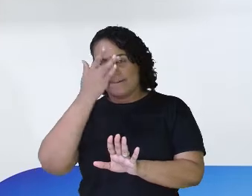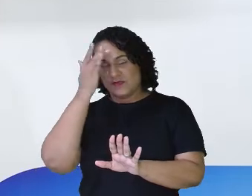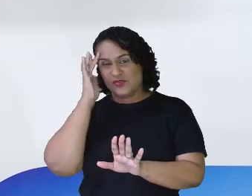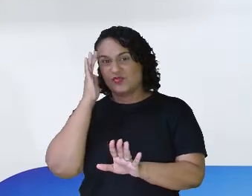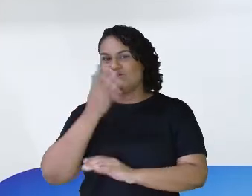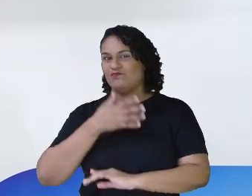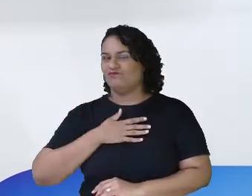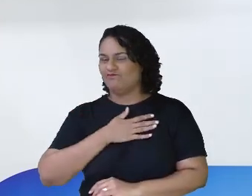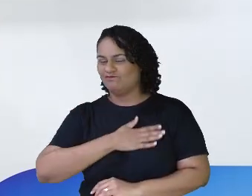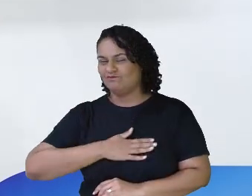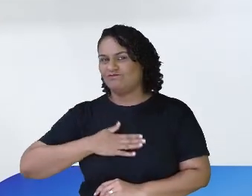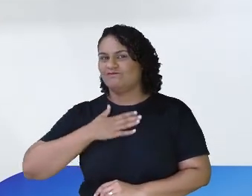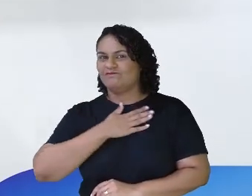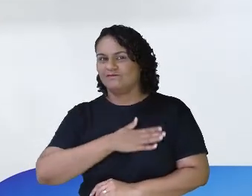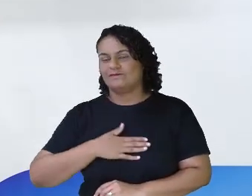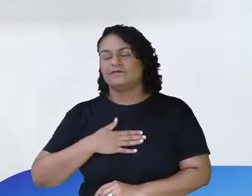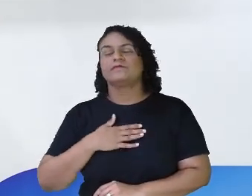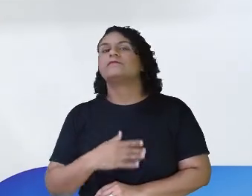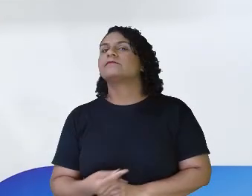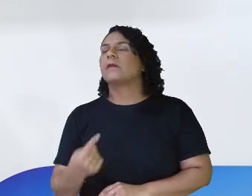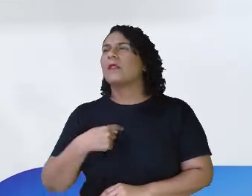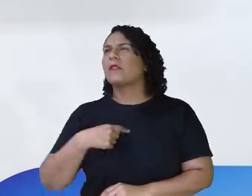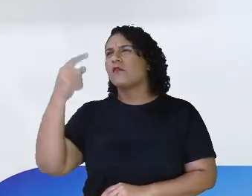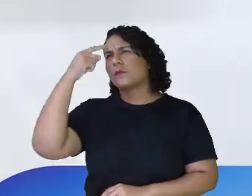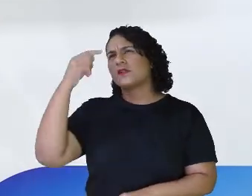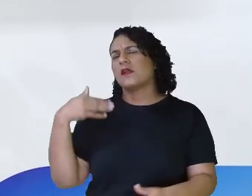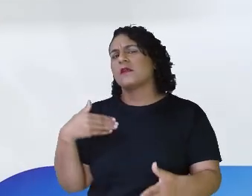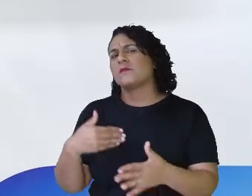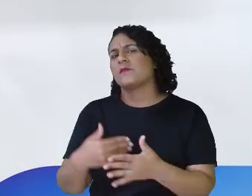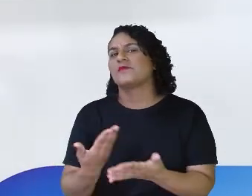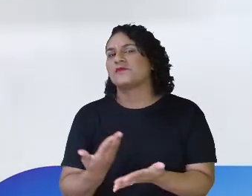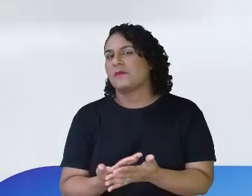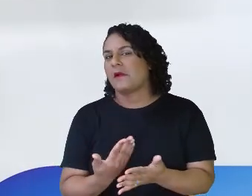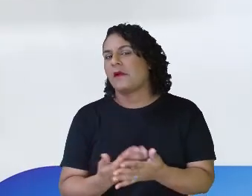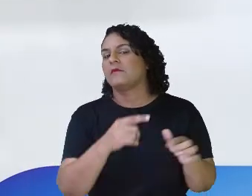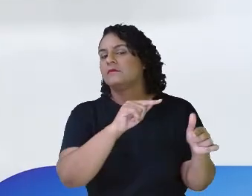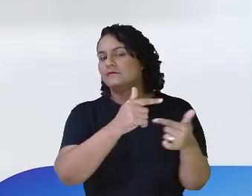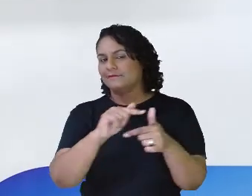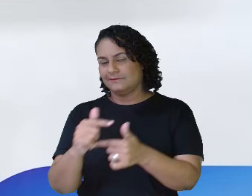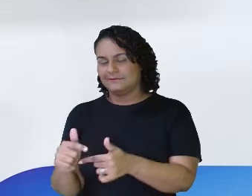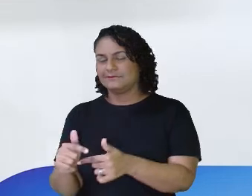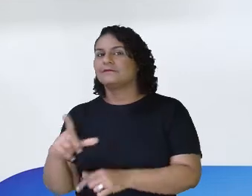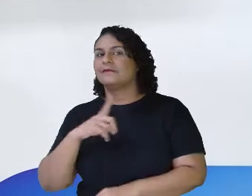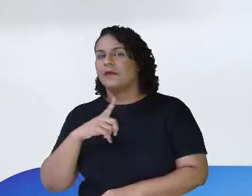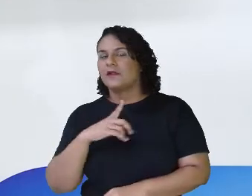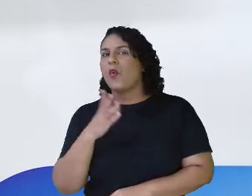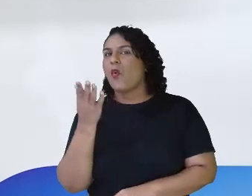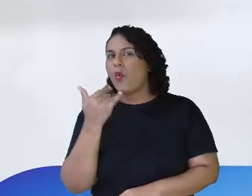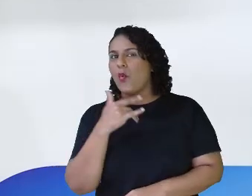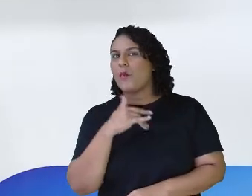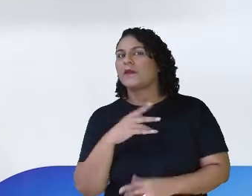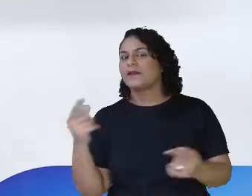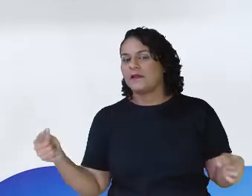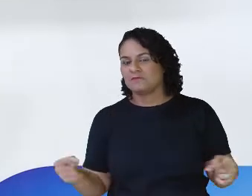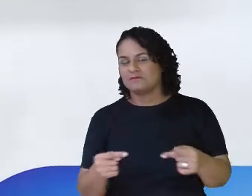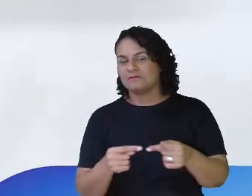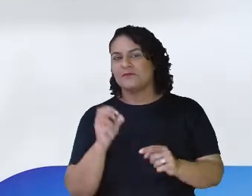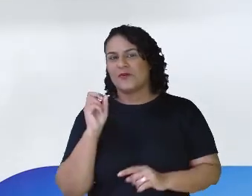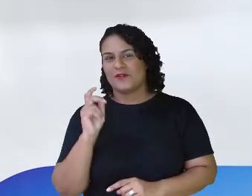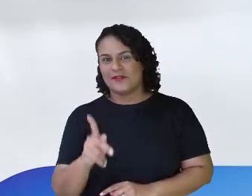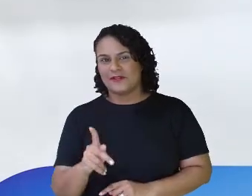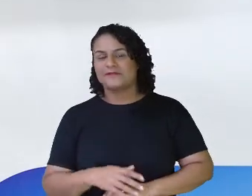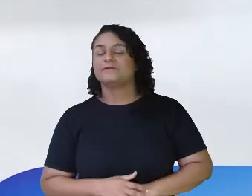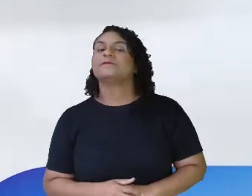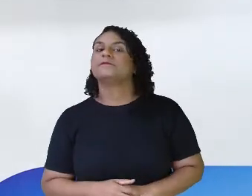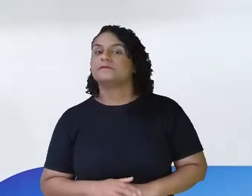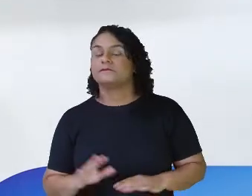a mesa, né? Eu vou pensar numa próxima aula de geometria que tenha comida, beleza? Vou